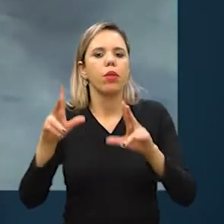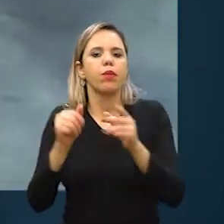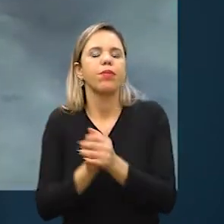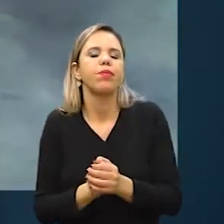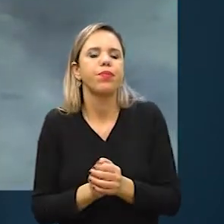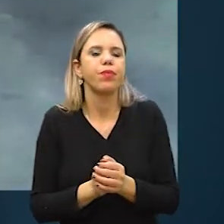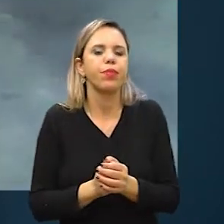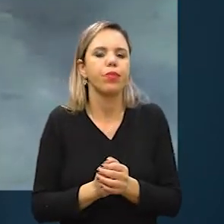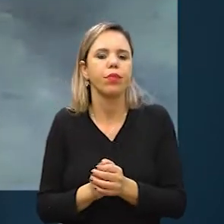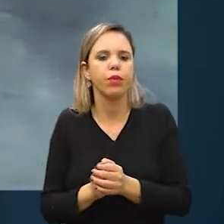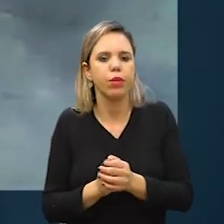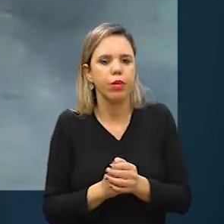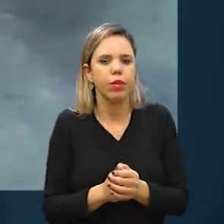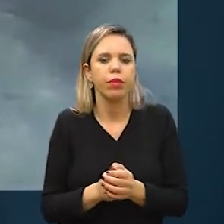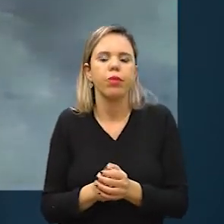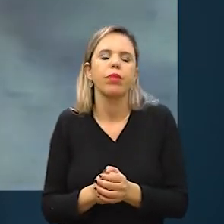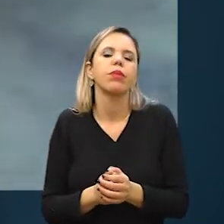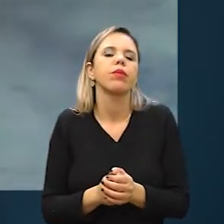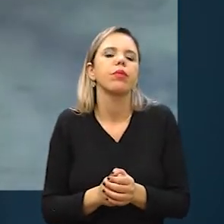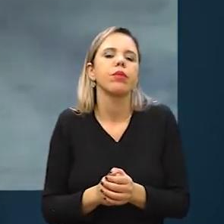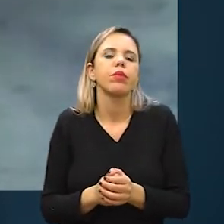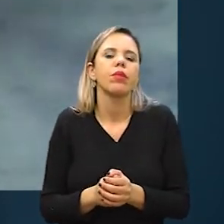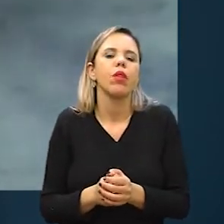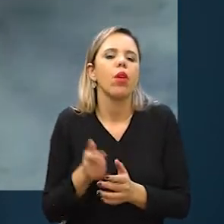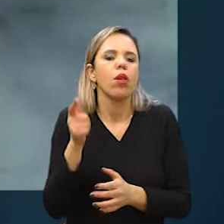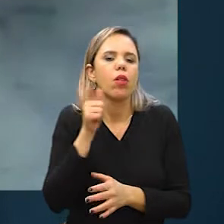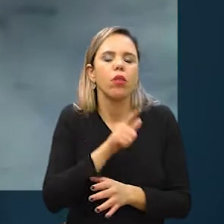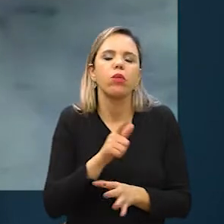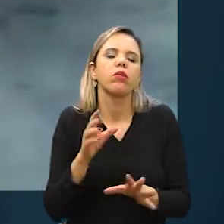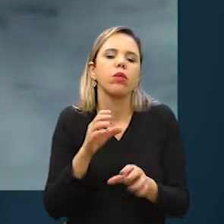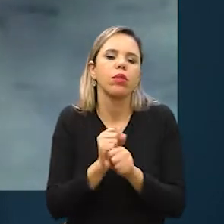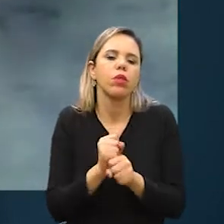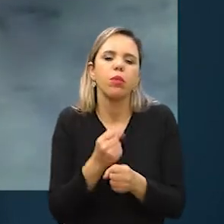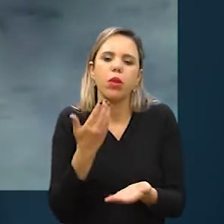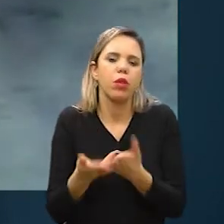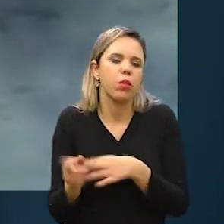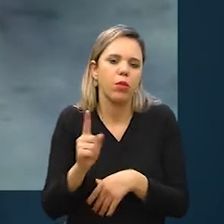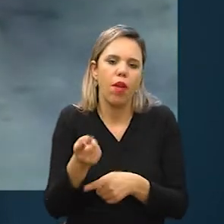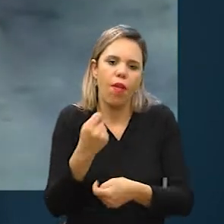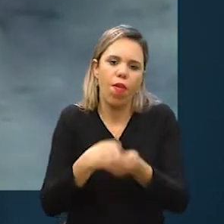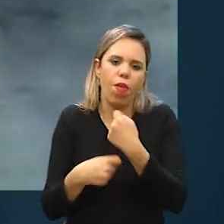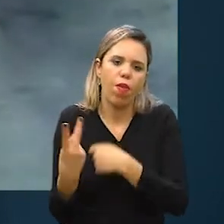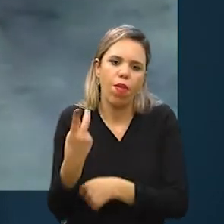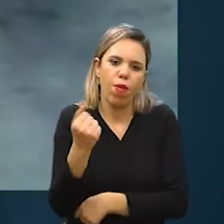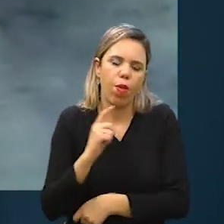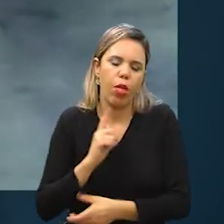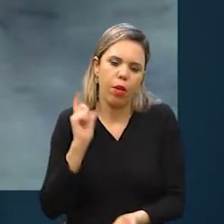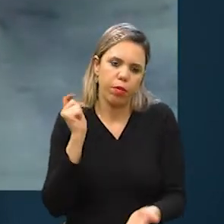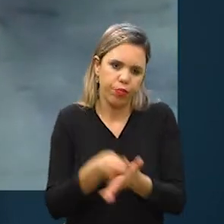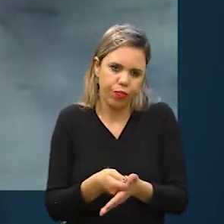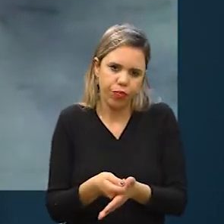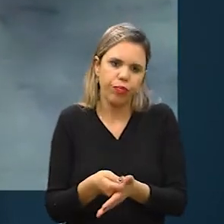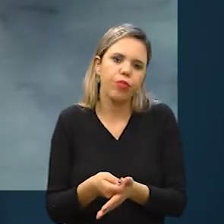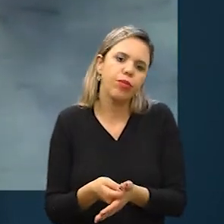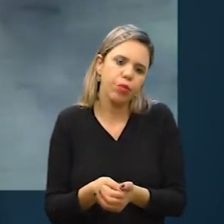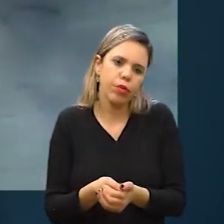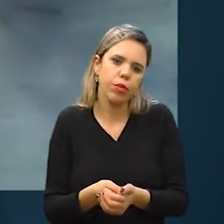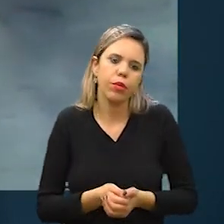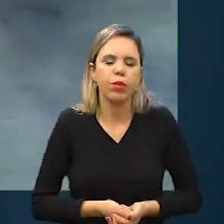inteiro. E aí eu acabei montando aquela franquia para não perder aquele valor que eu tinha